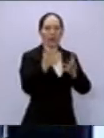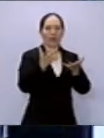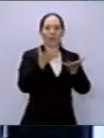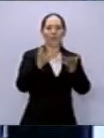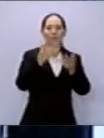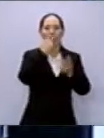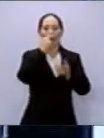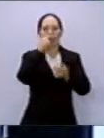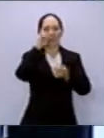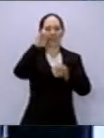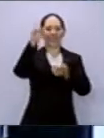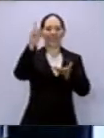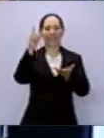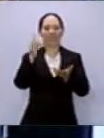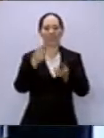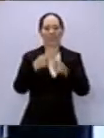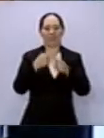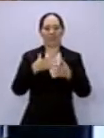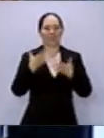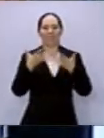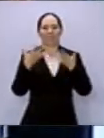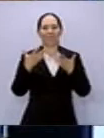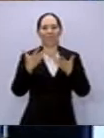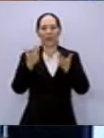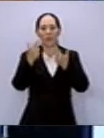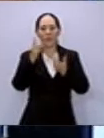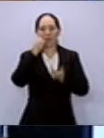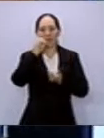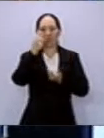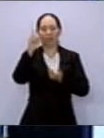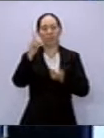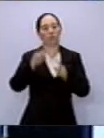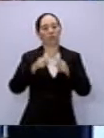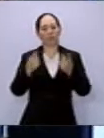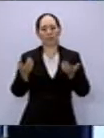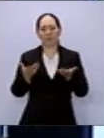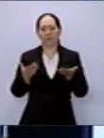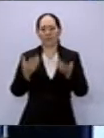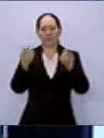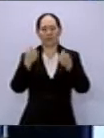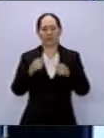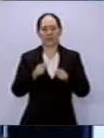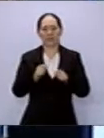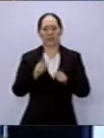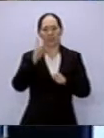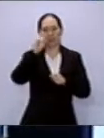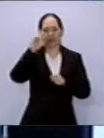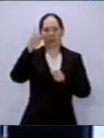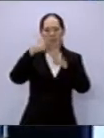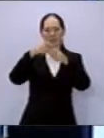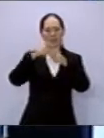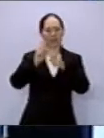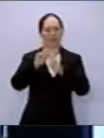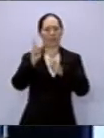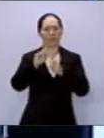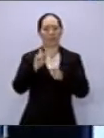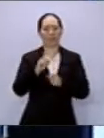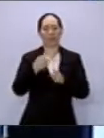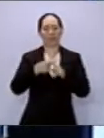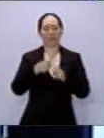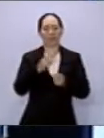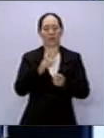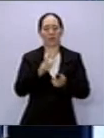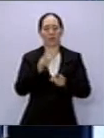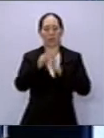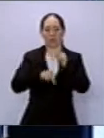aonde o médio que é visto como se fosse um Deus escrita acabar e por isso é falta de serviço público é o não conhecimento